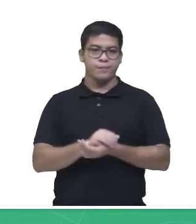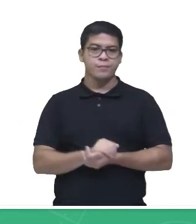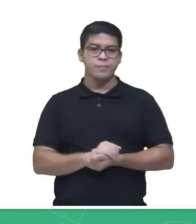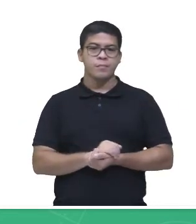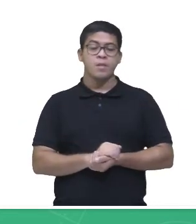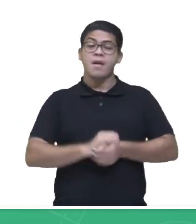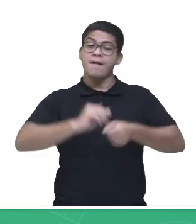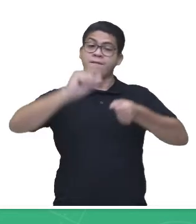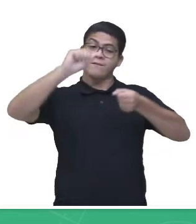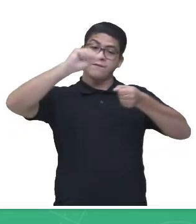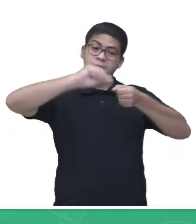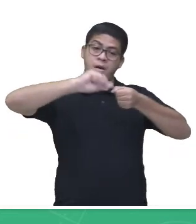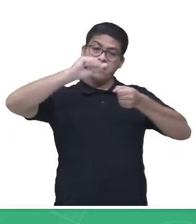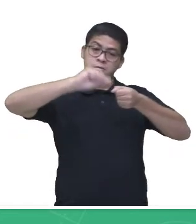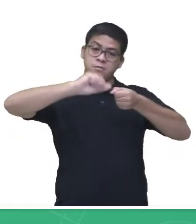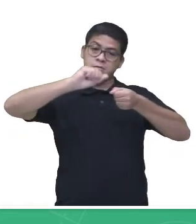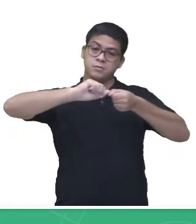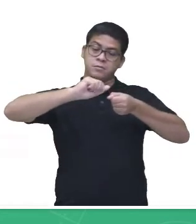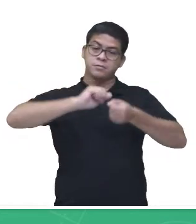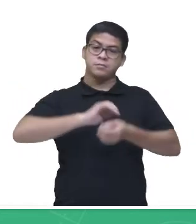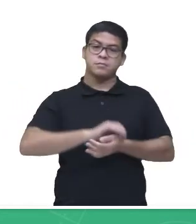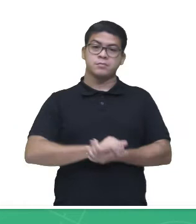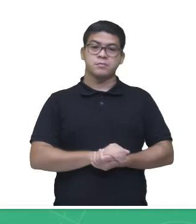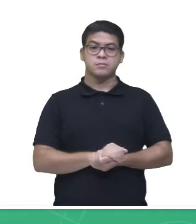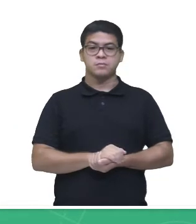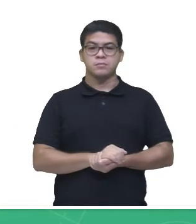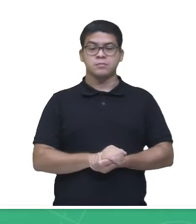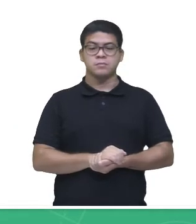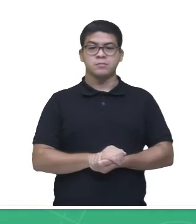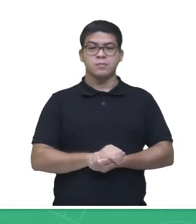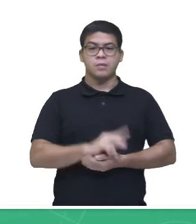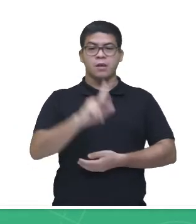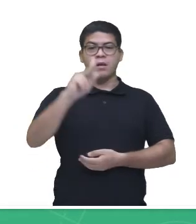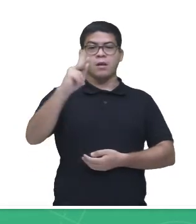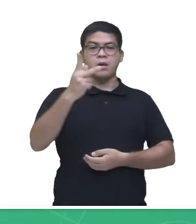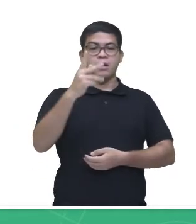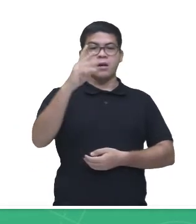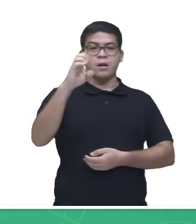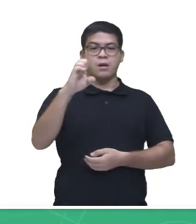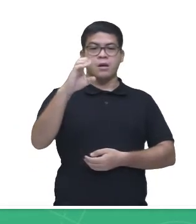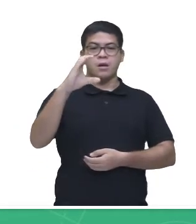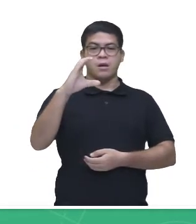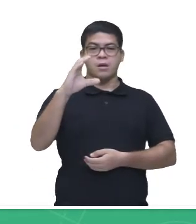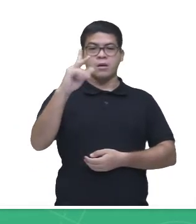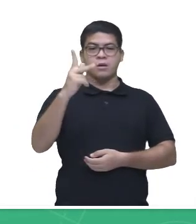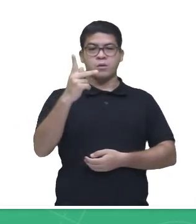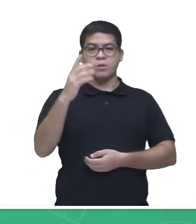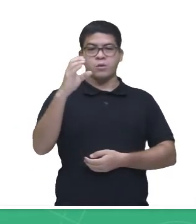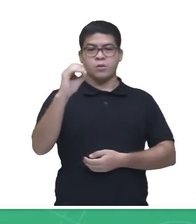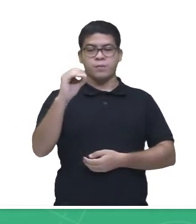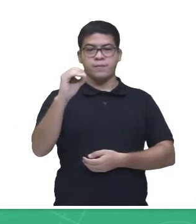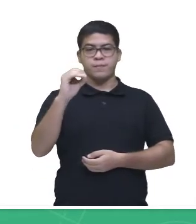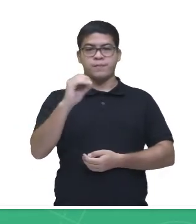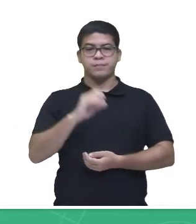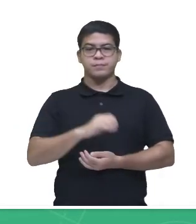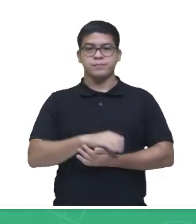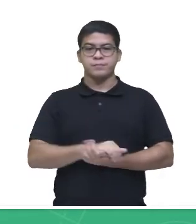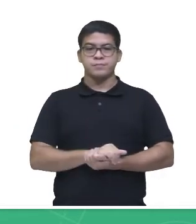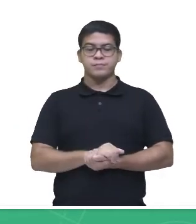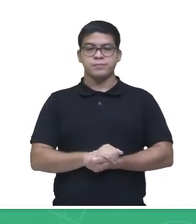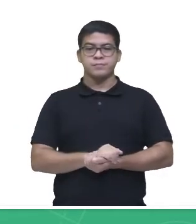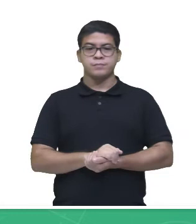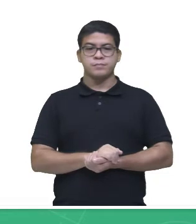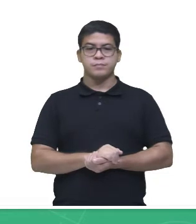nós é o fazer feito no espanhol, hecho. Estão anotando aí, pessoal? Hecho é o particípio do verbo